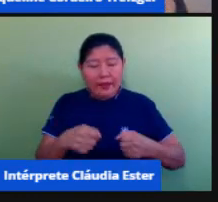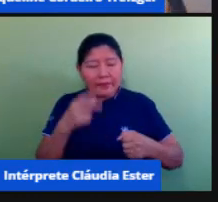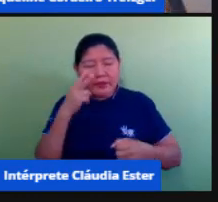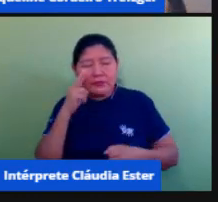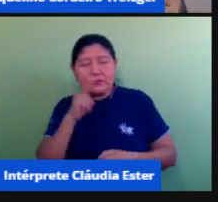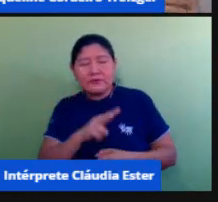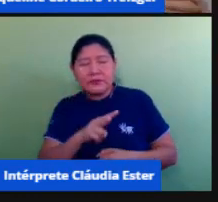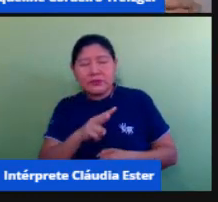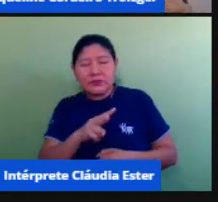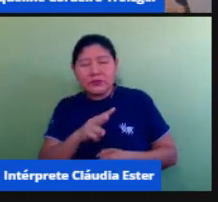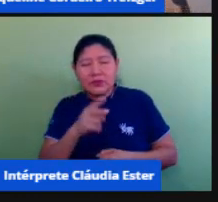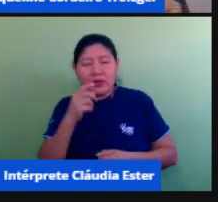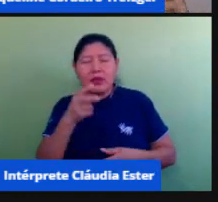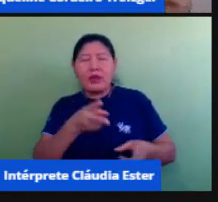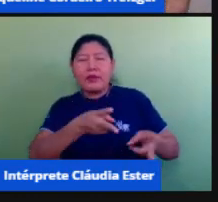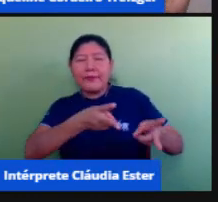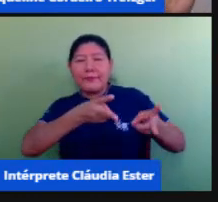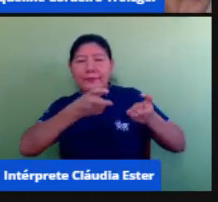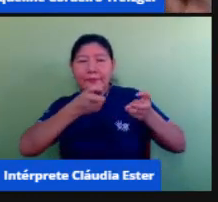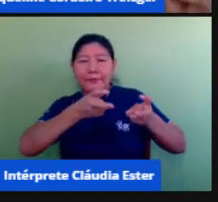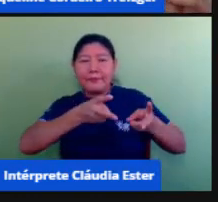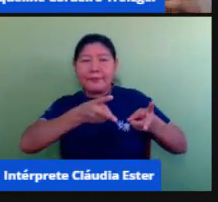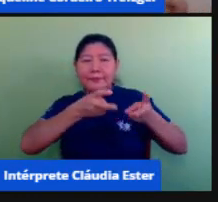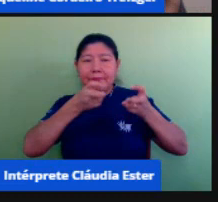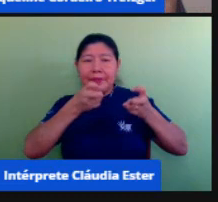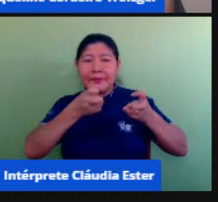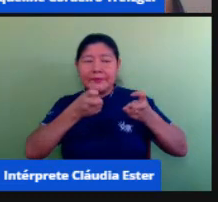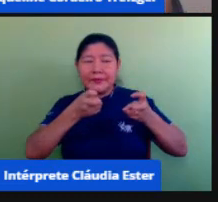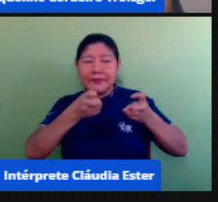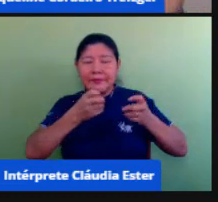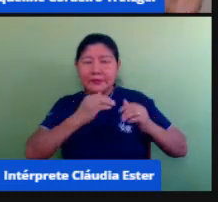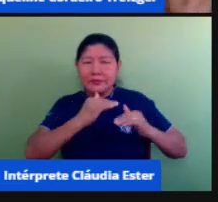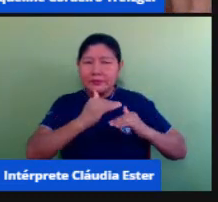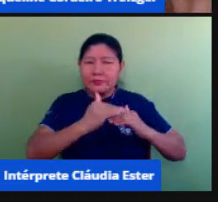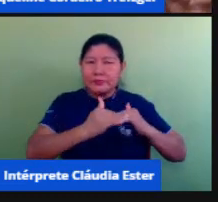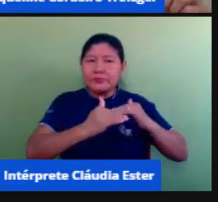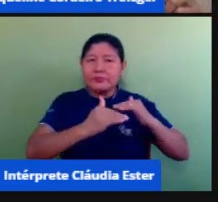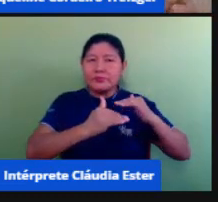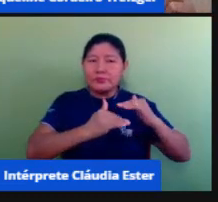continuamente, observando em si ali, ele pode mesmo, através de